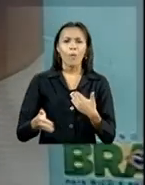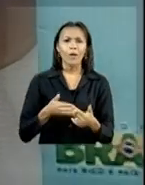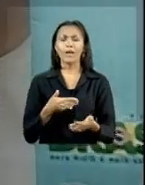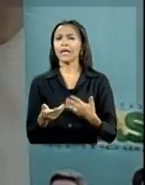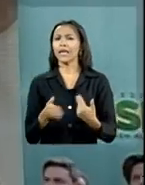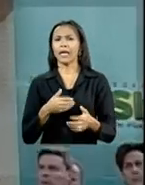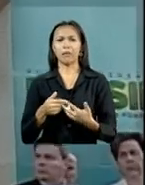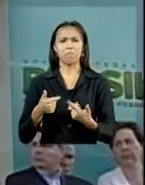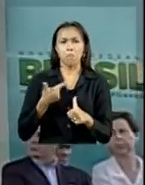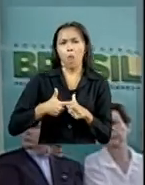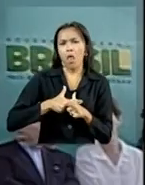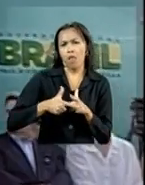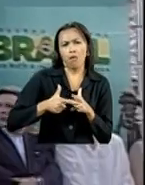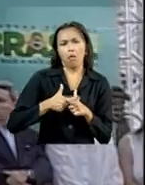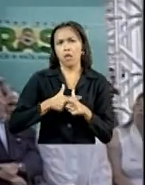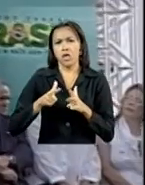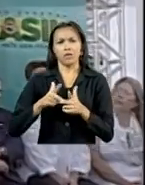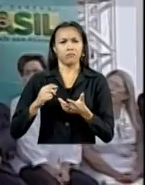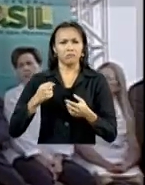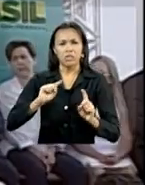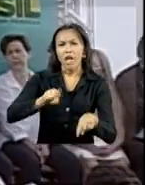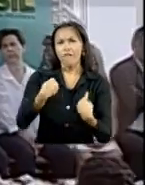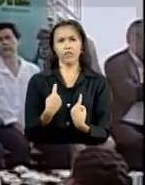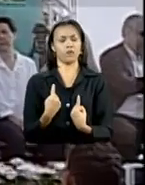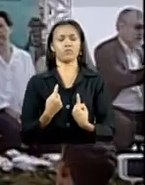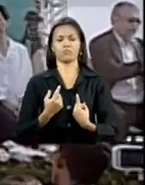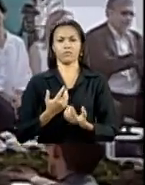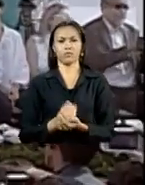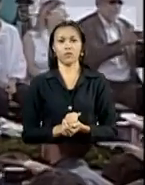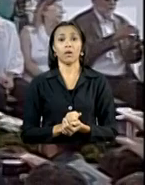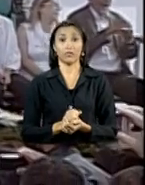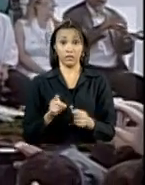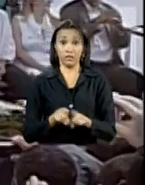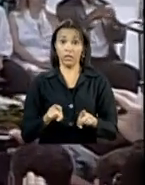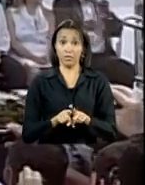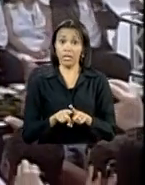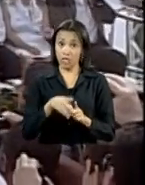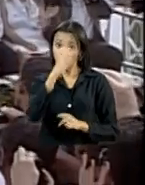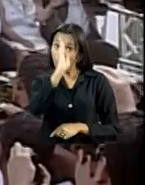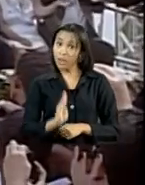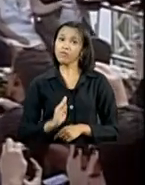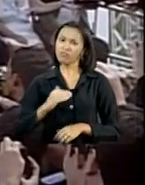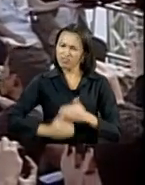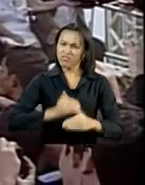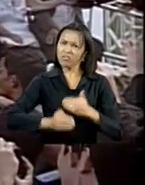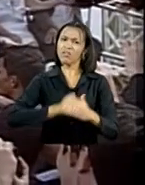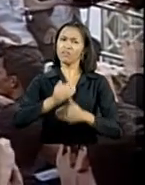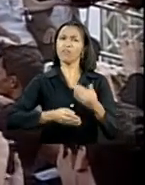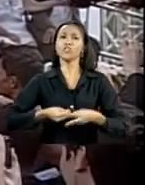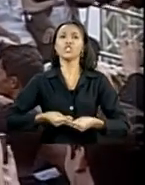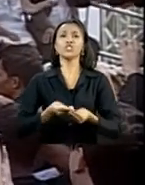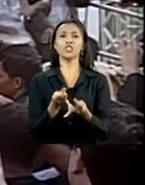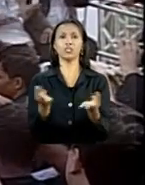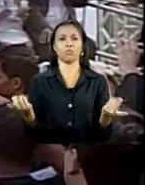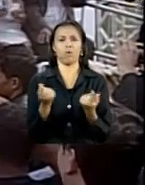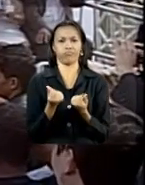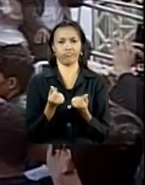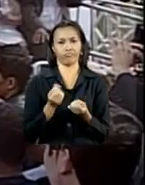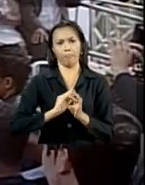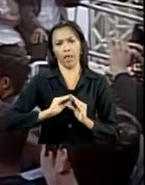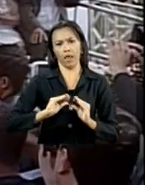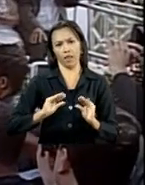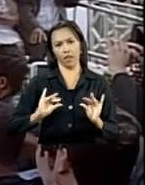tantos desafios como para segurar que ele cresça que ele distribua renda que as